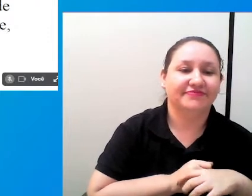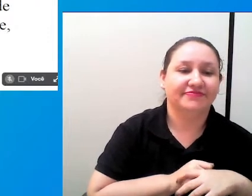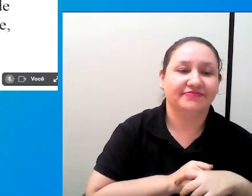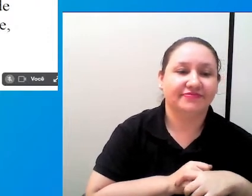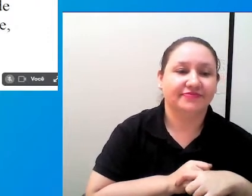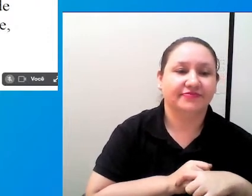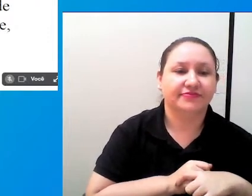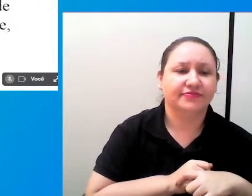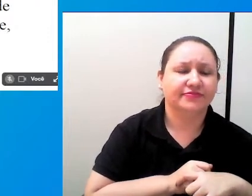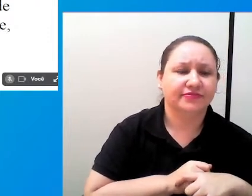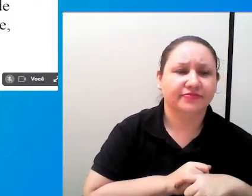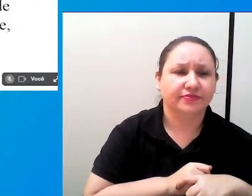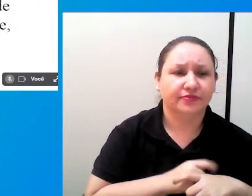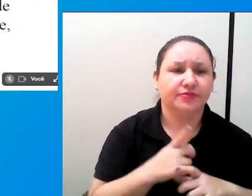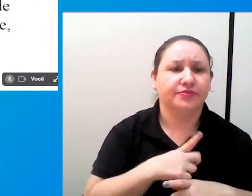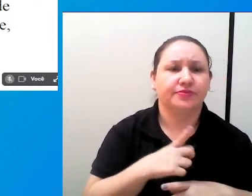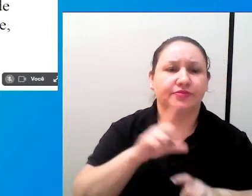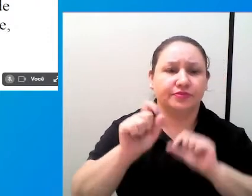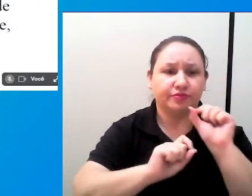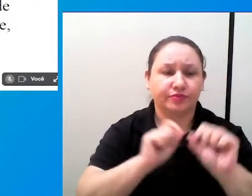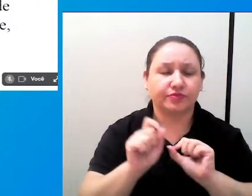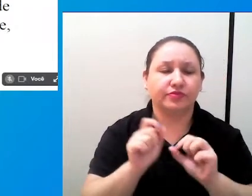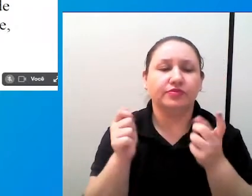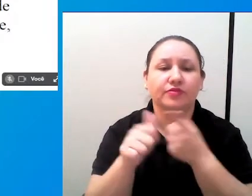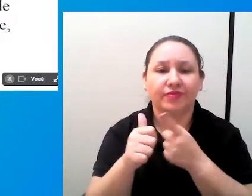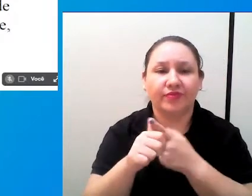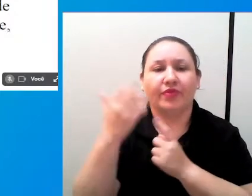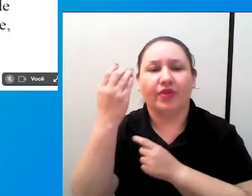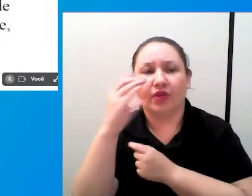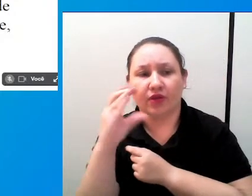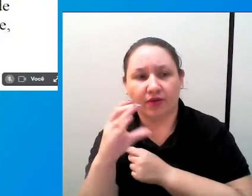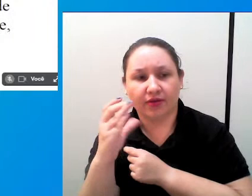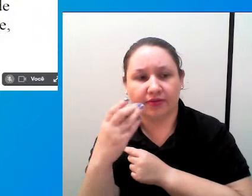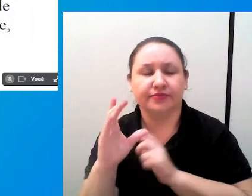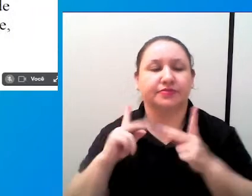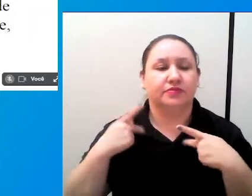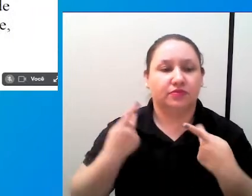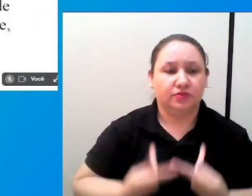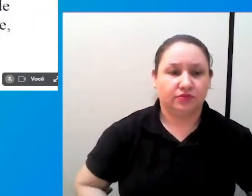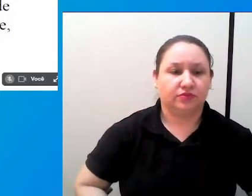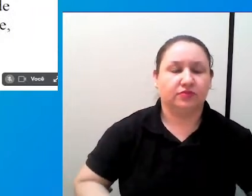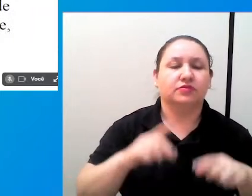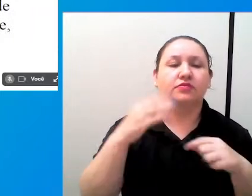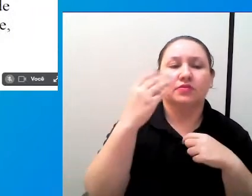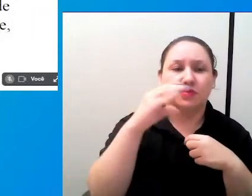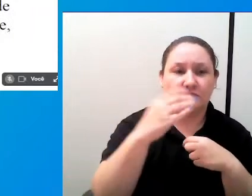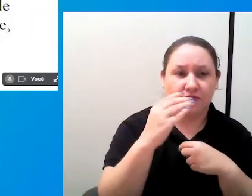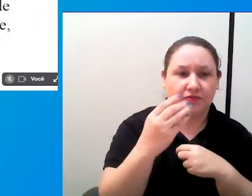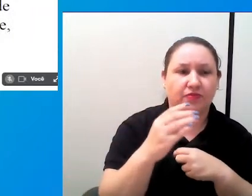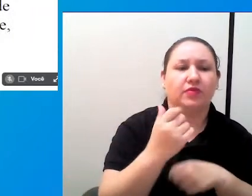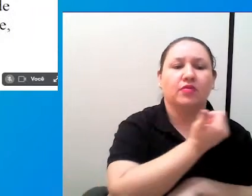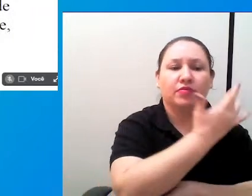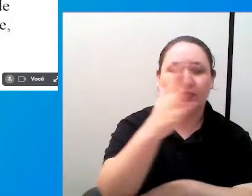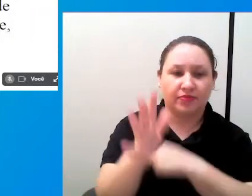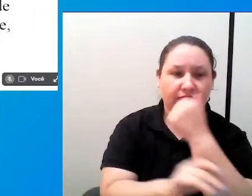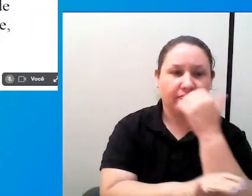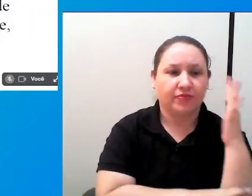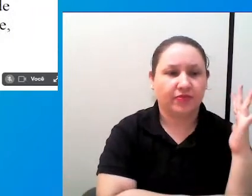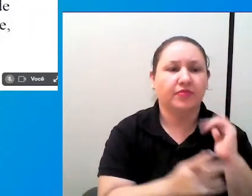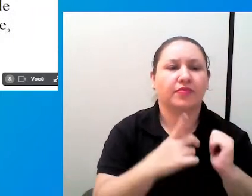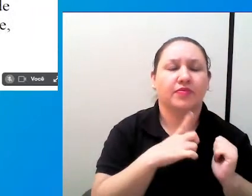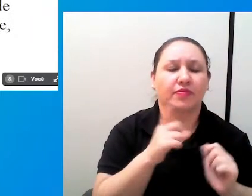de curso, áreas básicas, que são as ciências humanas e ciências da natureza. Como se dá essas áreas básicas? O curso de oferta 60